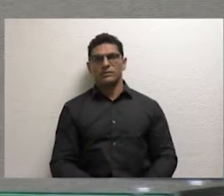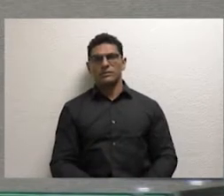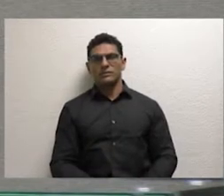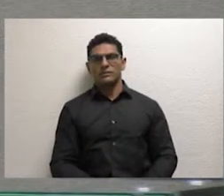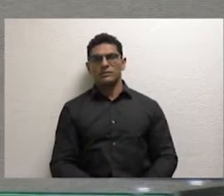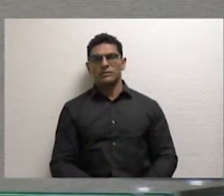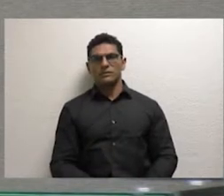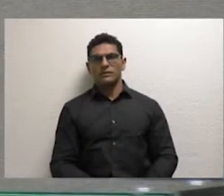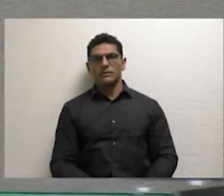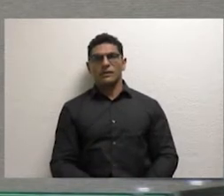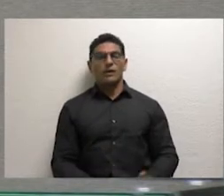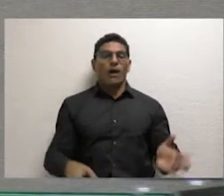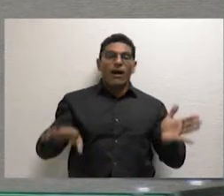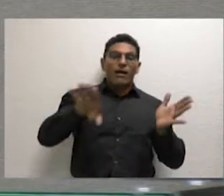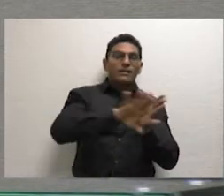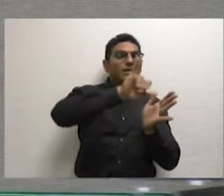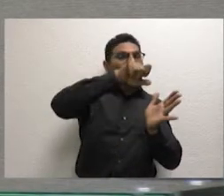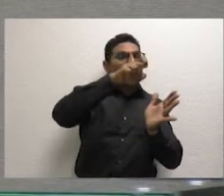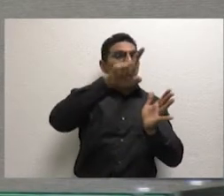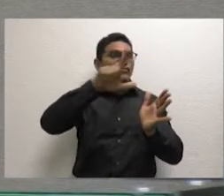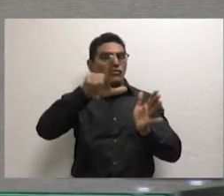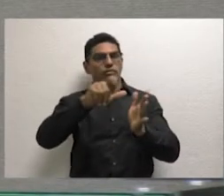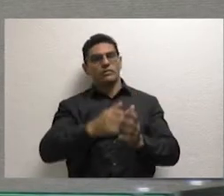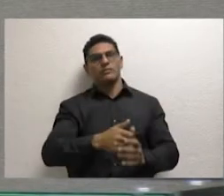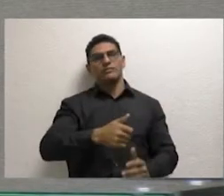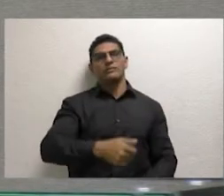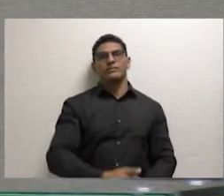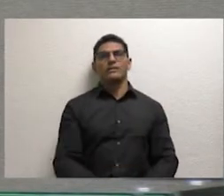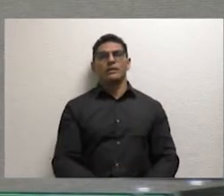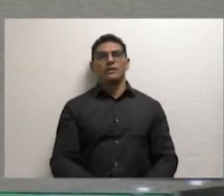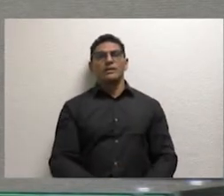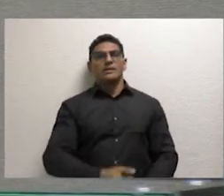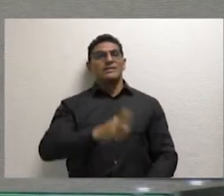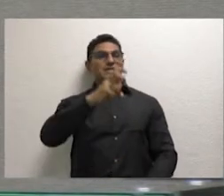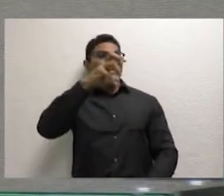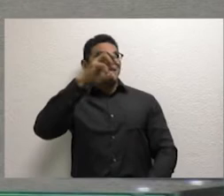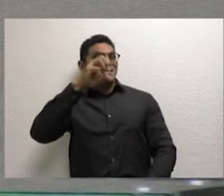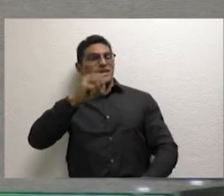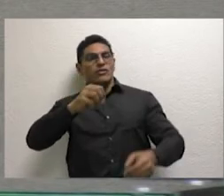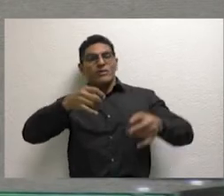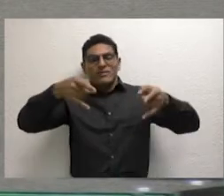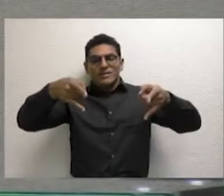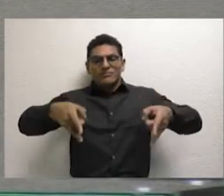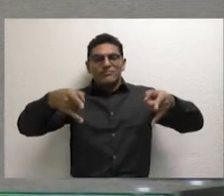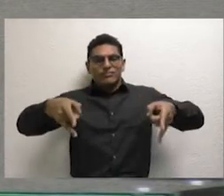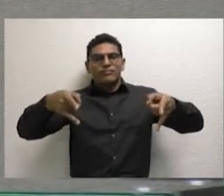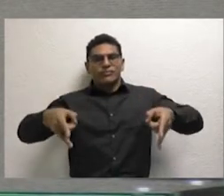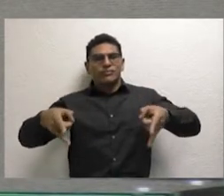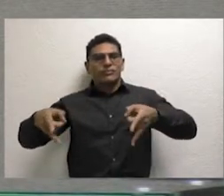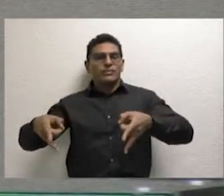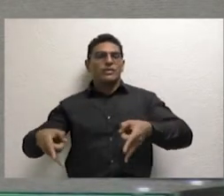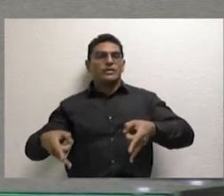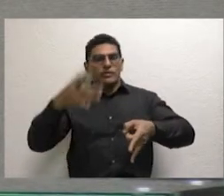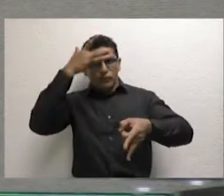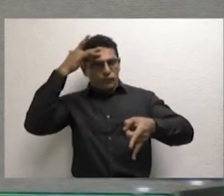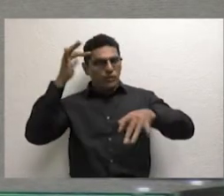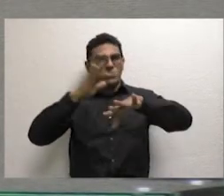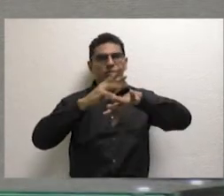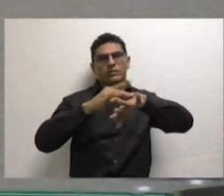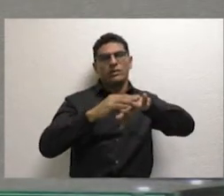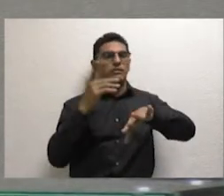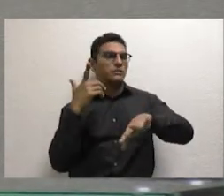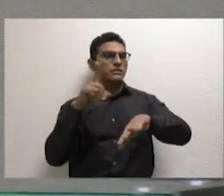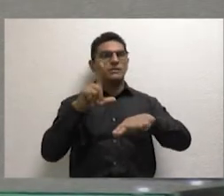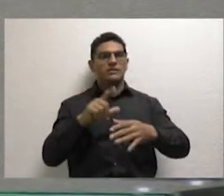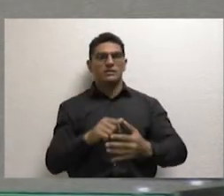até julho o funcionamento de 50 leitos de UTI isso é muito importante senhores deputados nós